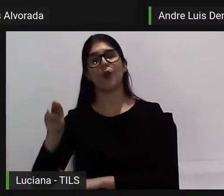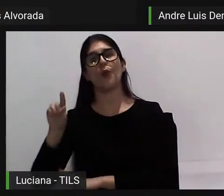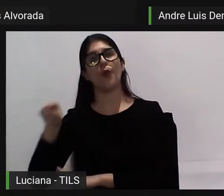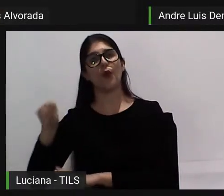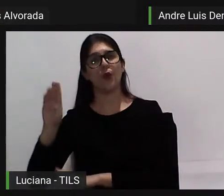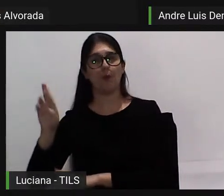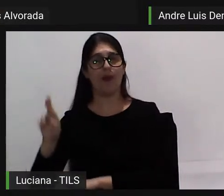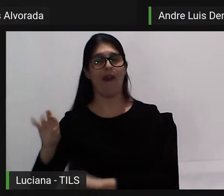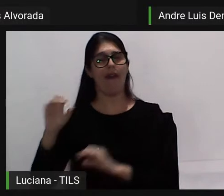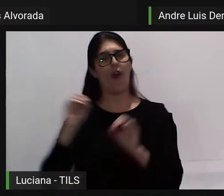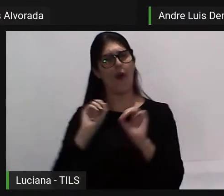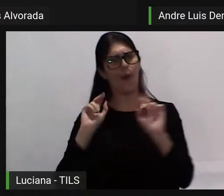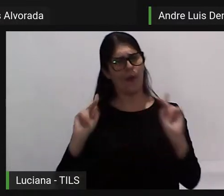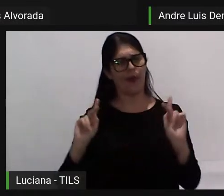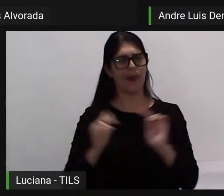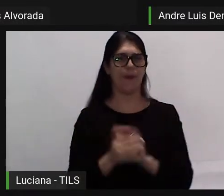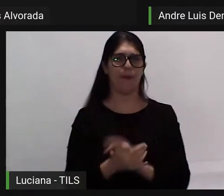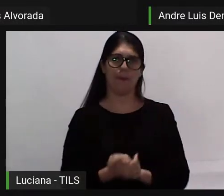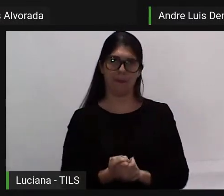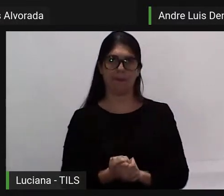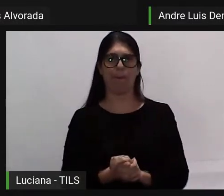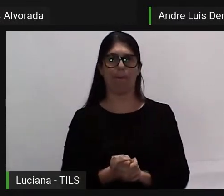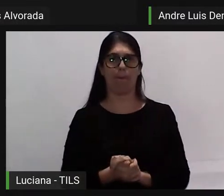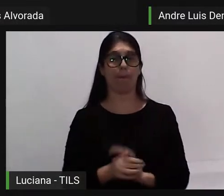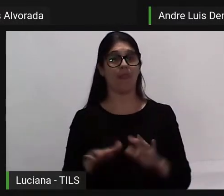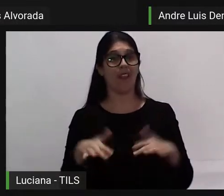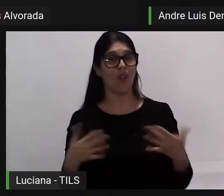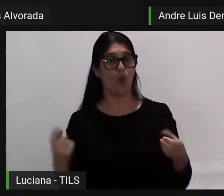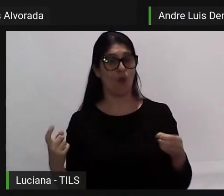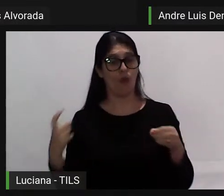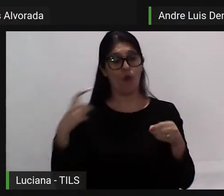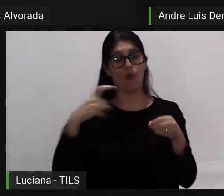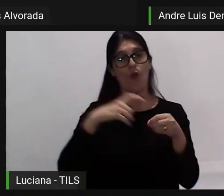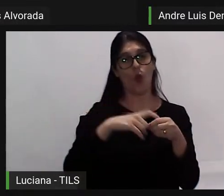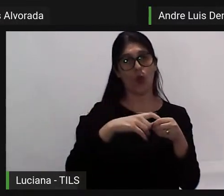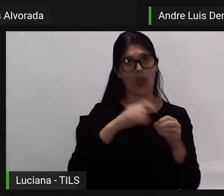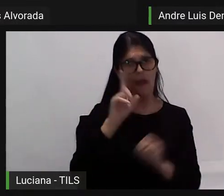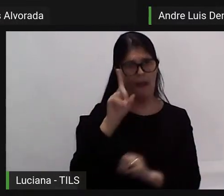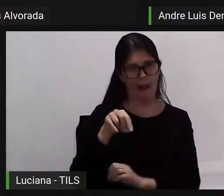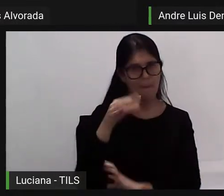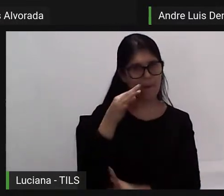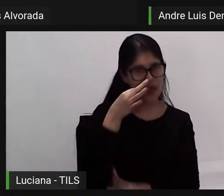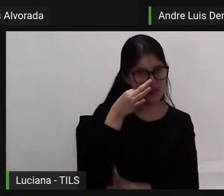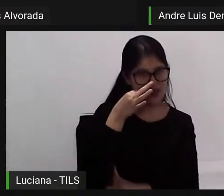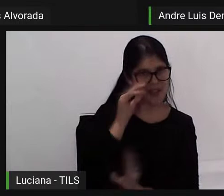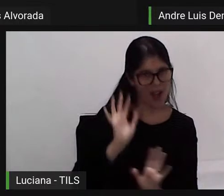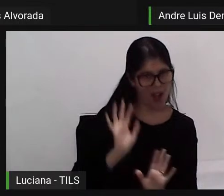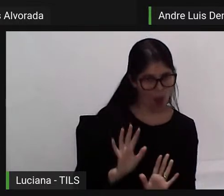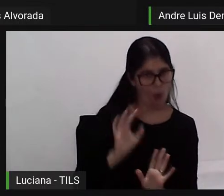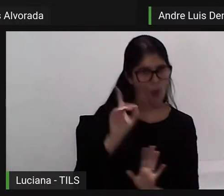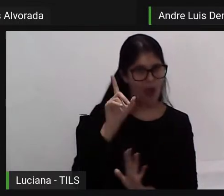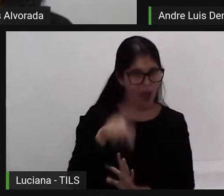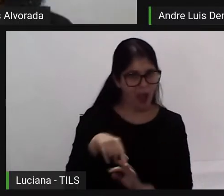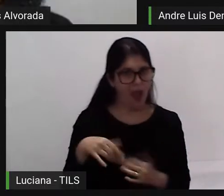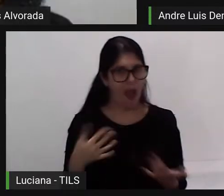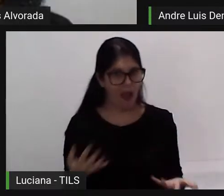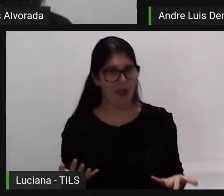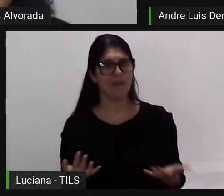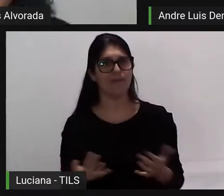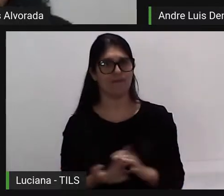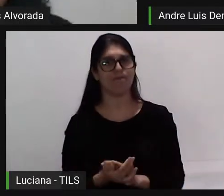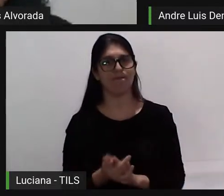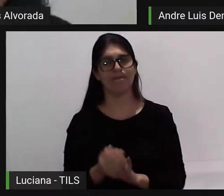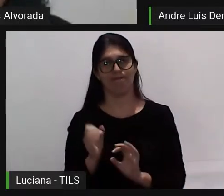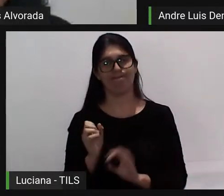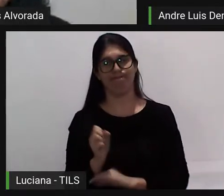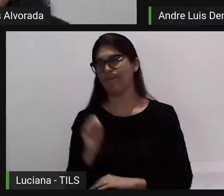Certo, eu acredito que o voltaram é o presencial, né? Deve ser, Marlise. É isso, acho eu.